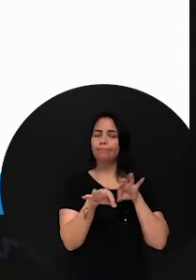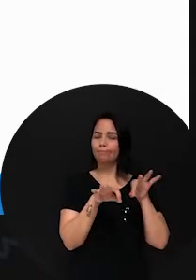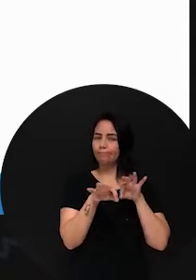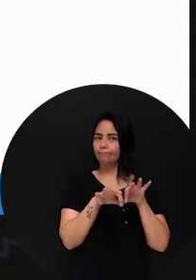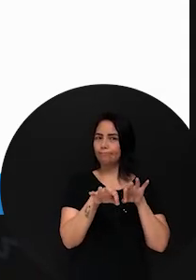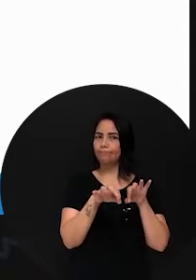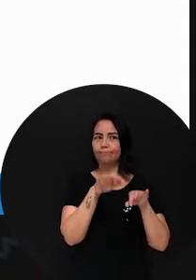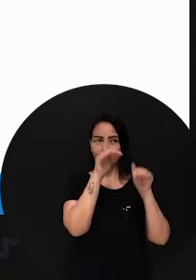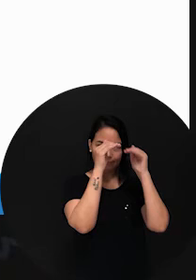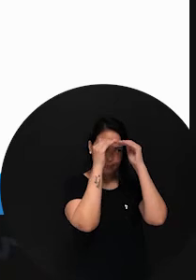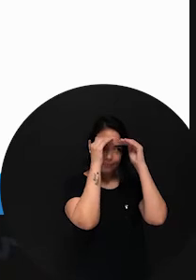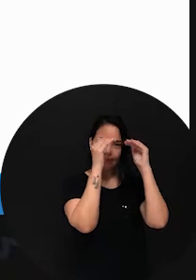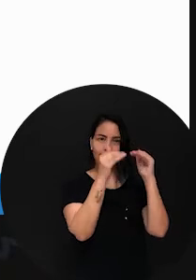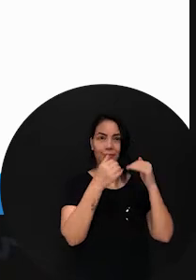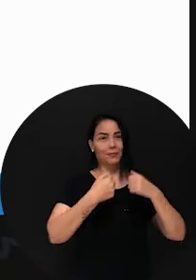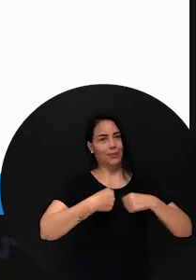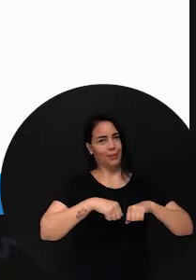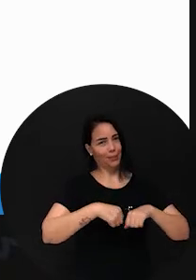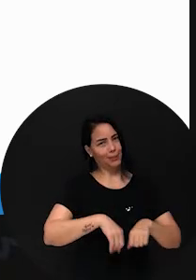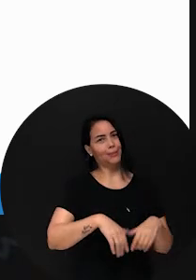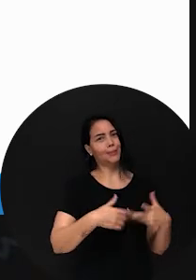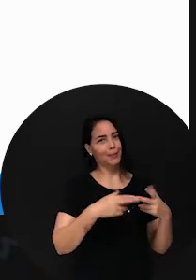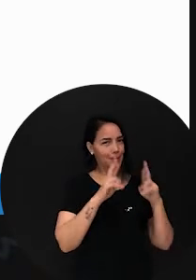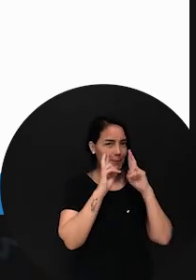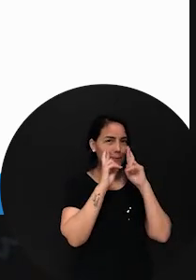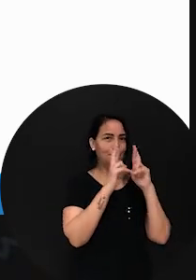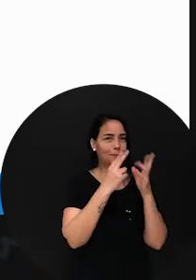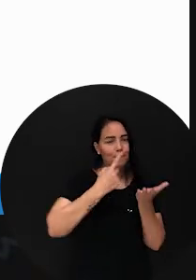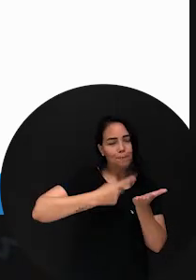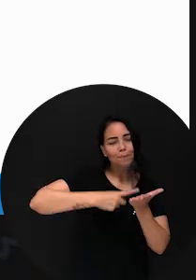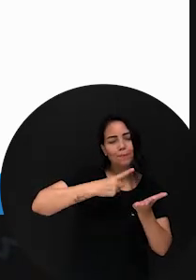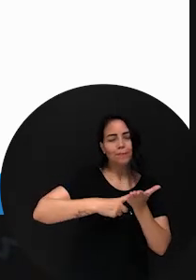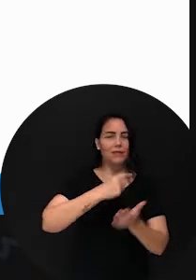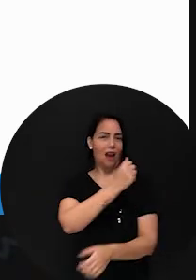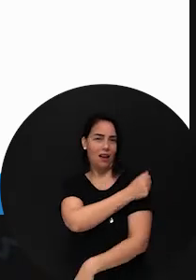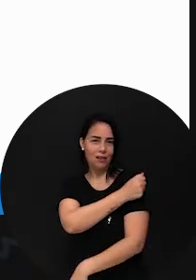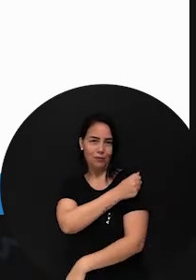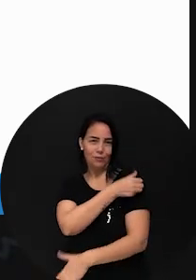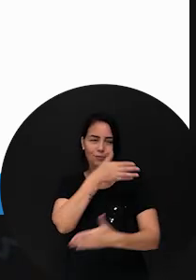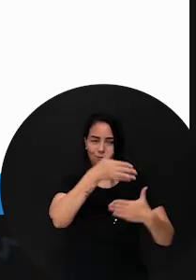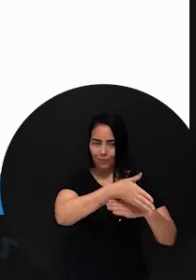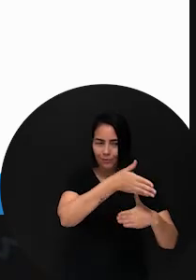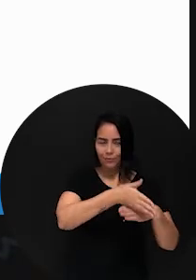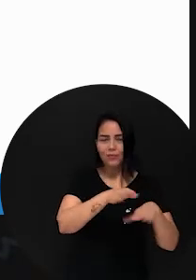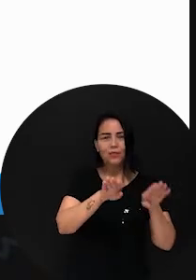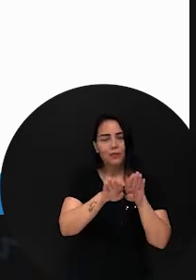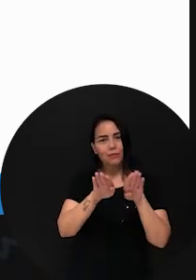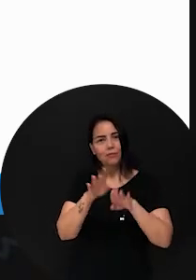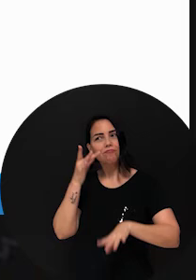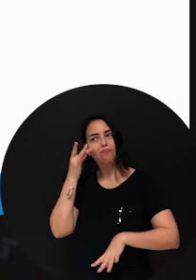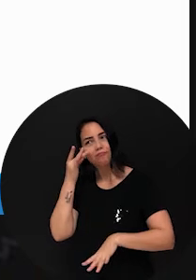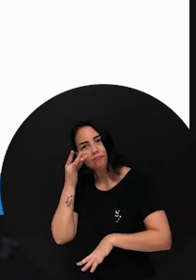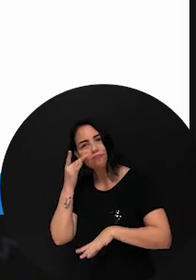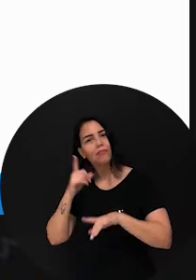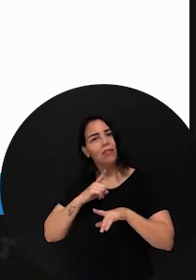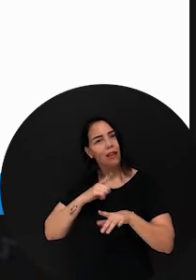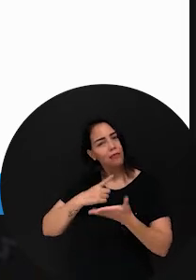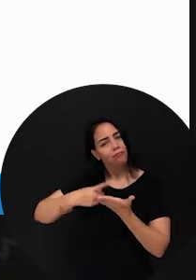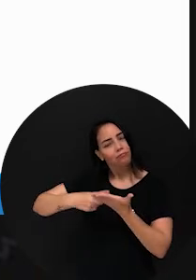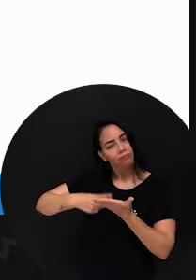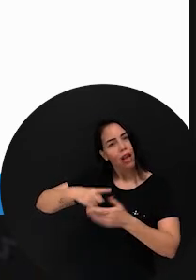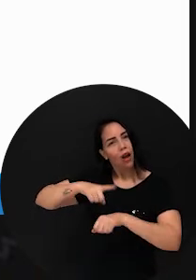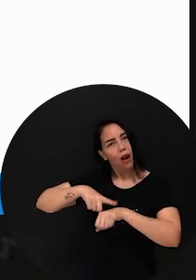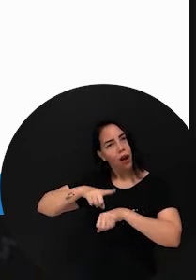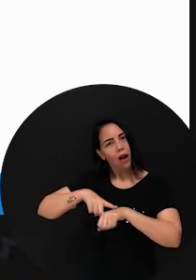auto-organização do aluno, né, esse comprometimento do aluno, assim como no presencial também existiria,